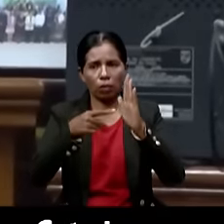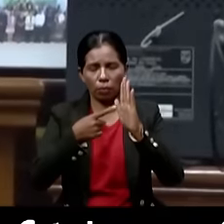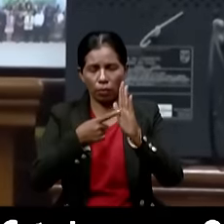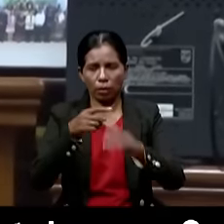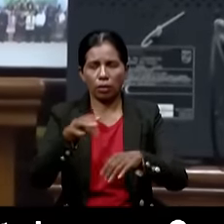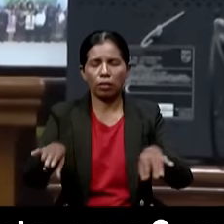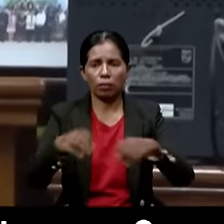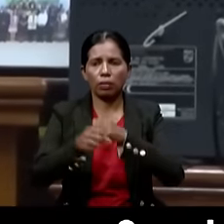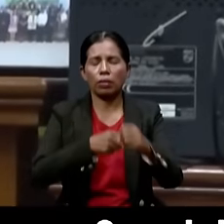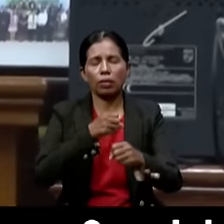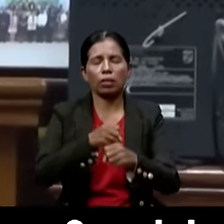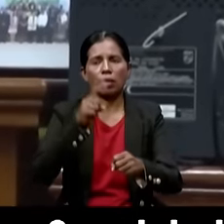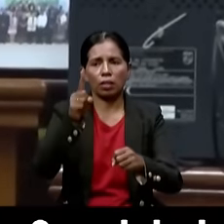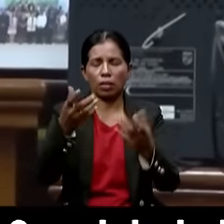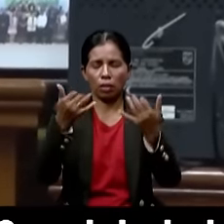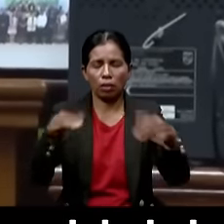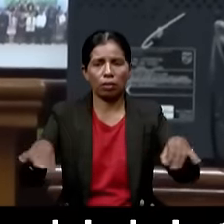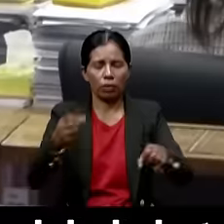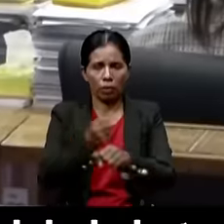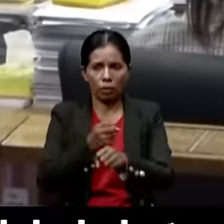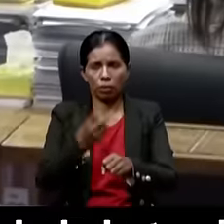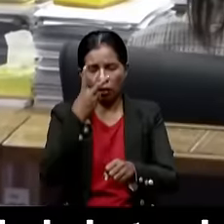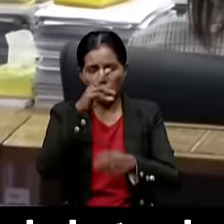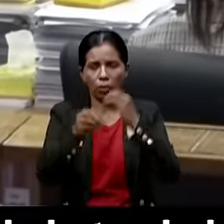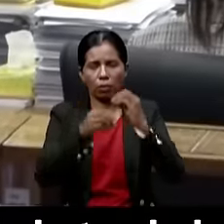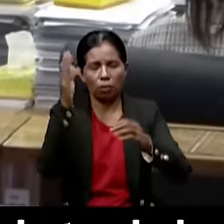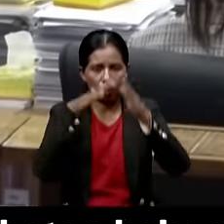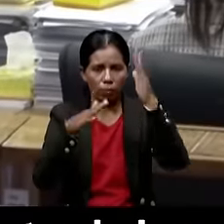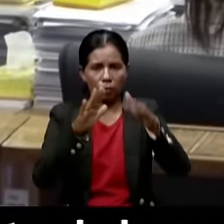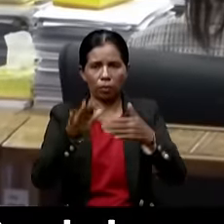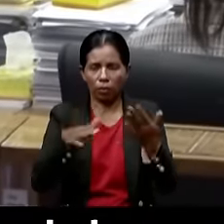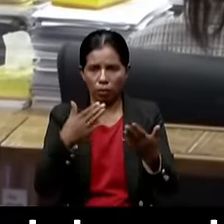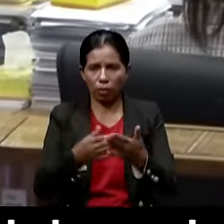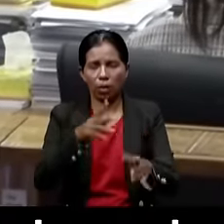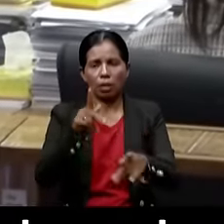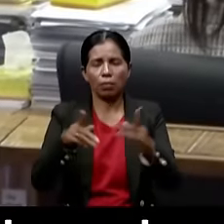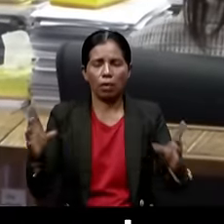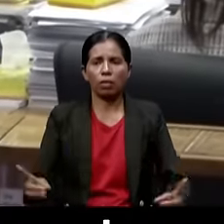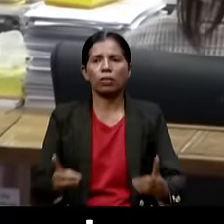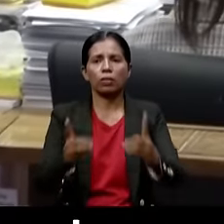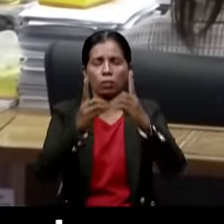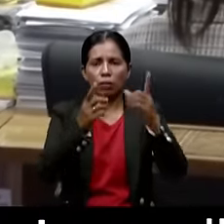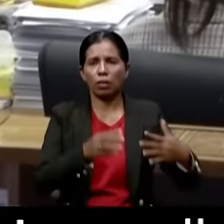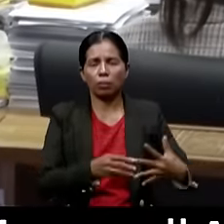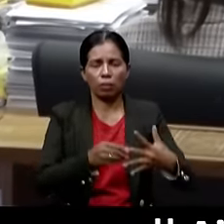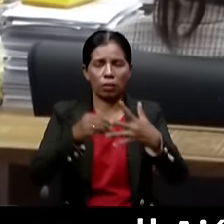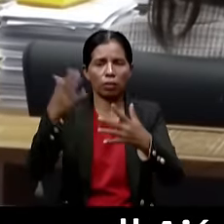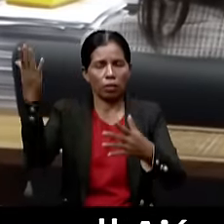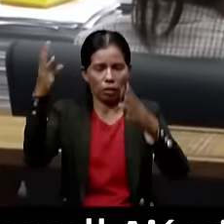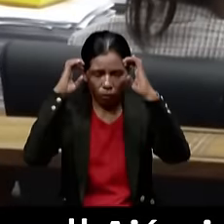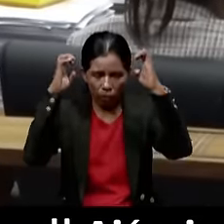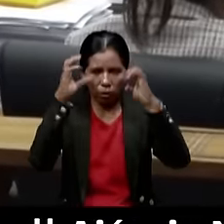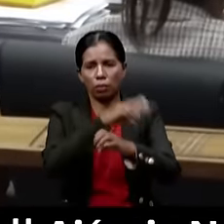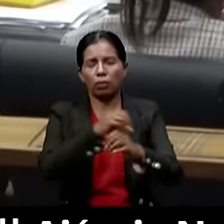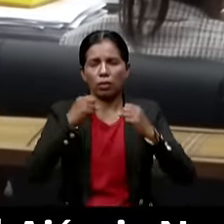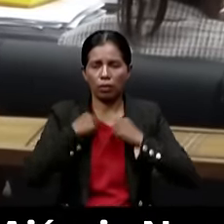mandato tinanida mai be da daune esforço hela ho de soluciona problema hirek nebe mak povo a suru hela liu liu ya parte educação no